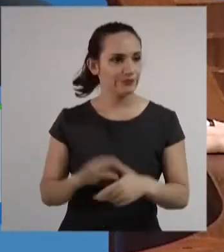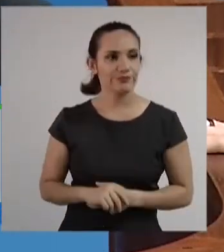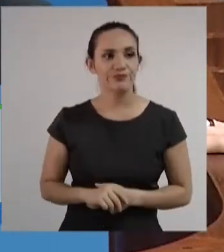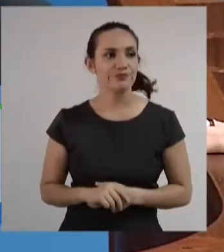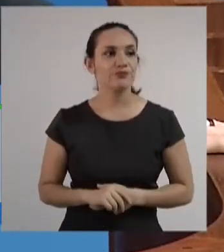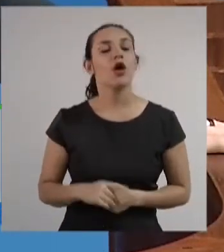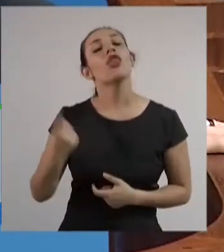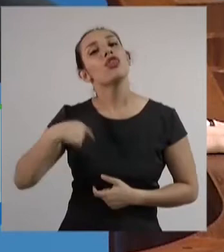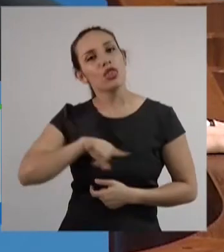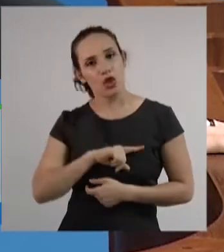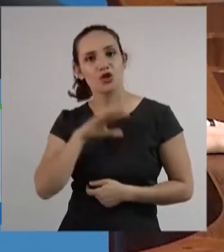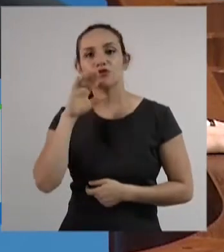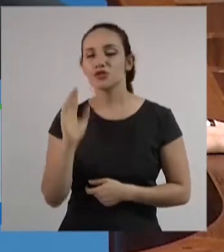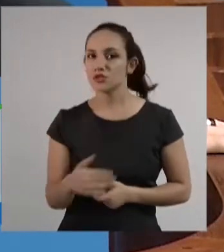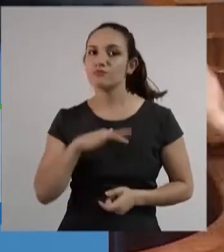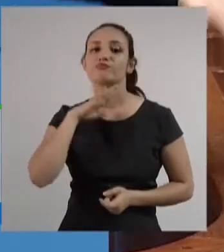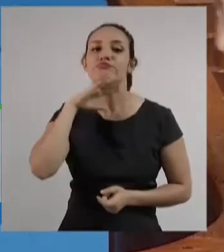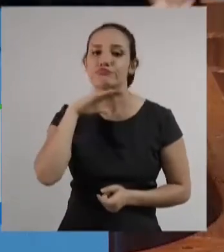Nós estamos